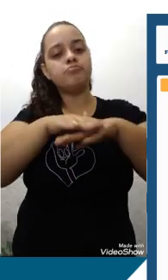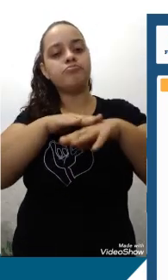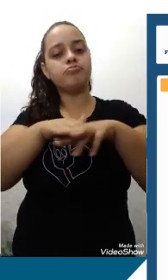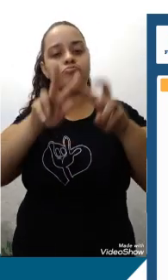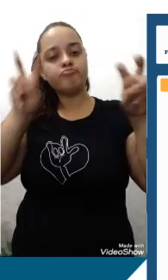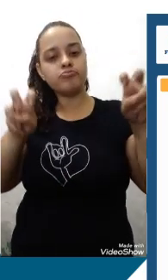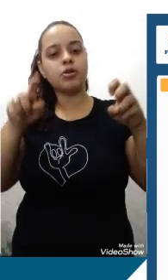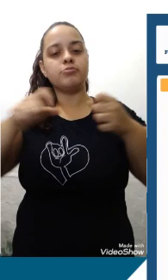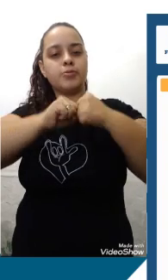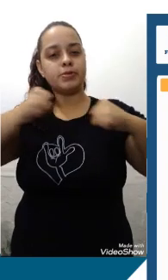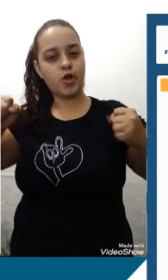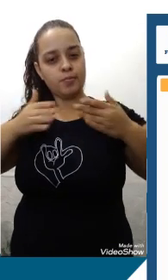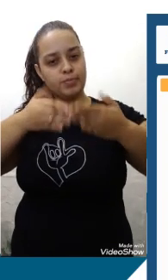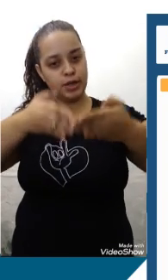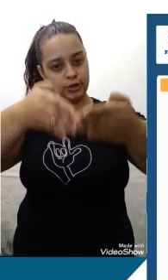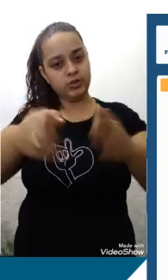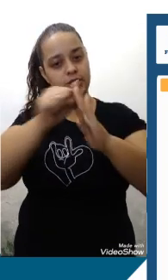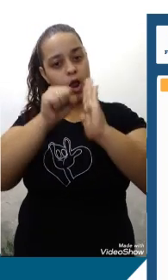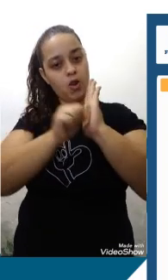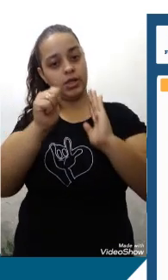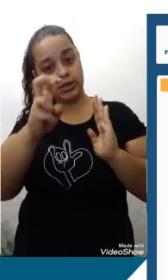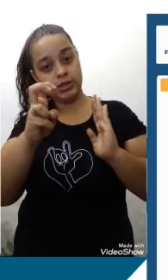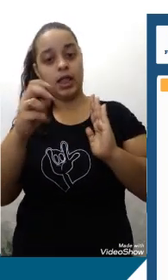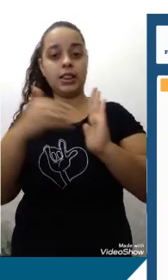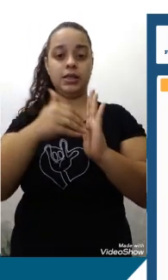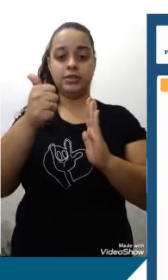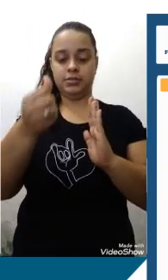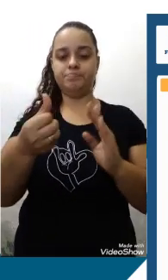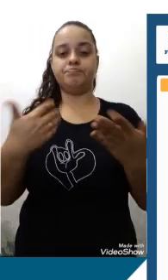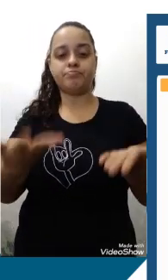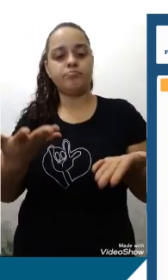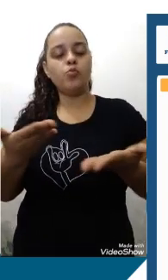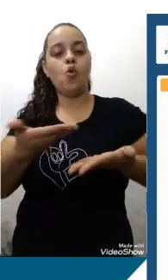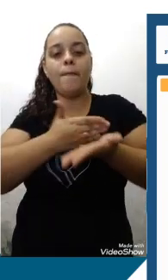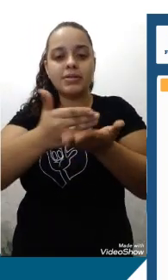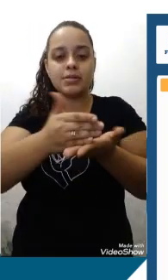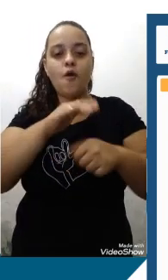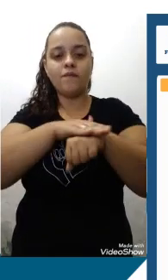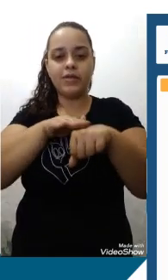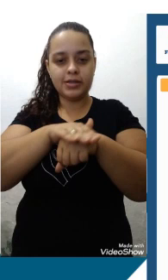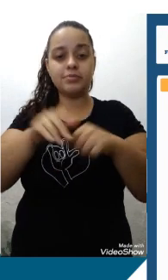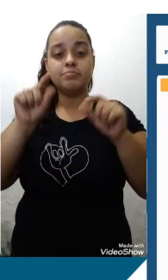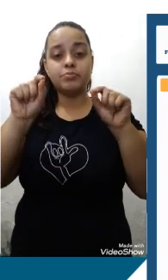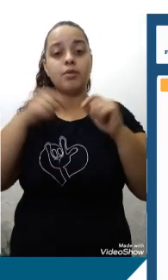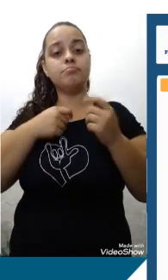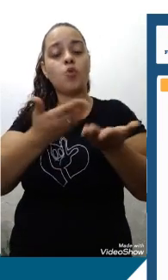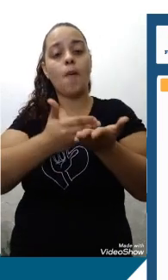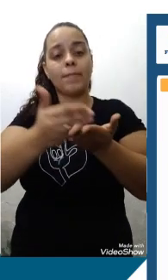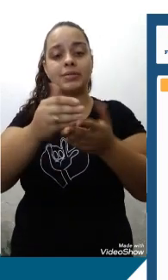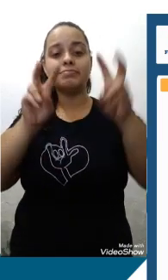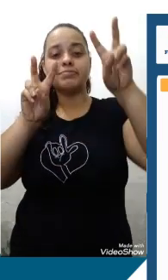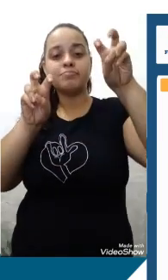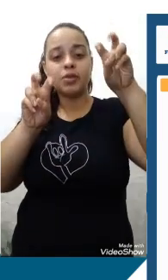sobre a expansão marítima europeia dos séculos XV e XVI. Bom, para começar essa conversa, a primeira coisa que a gente precisa fazer é definir o que a